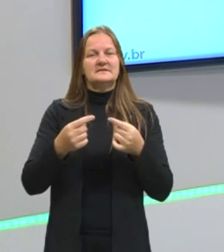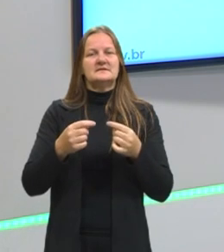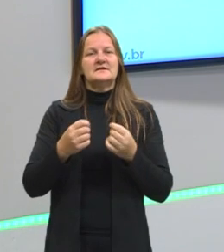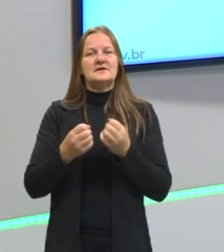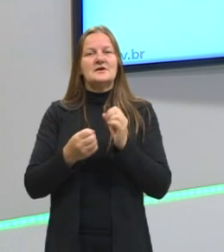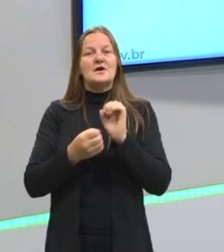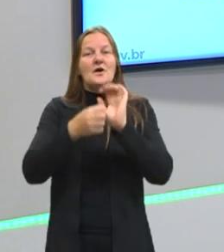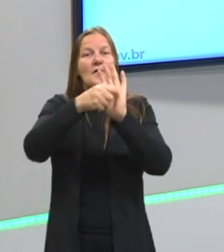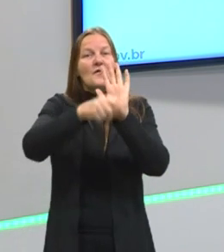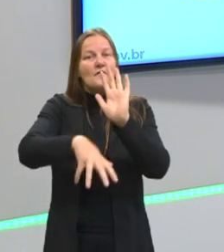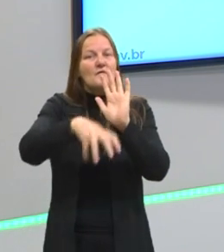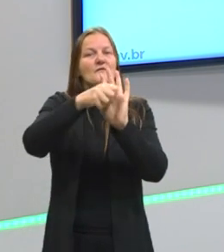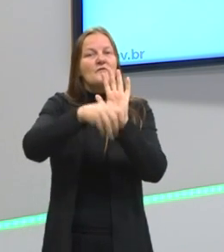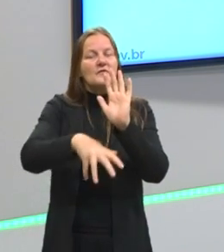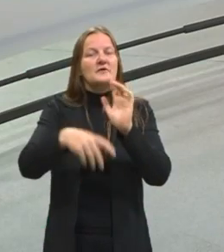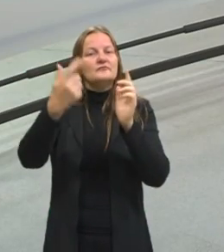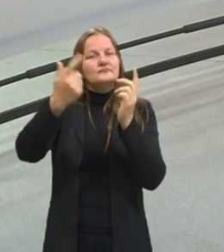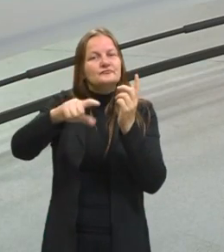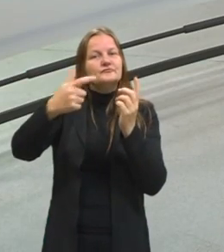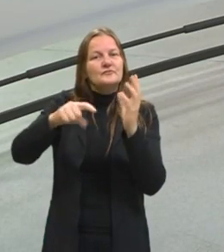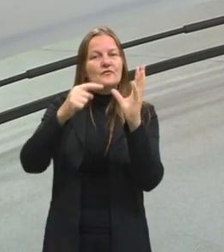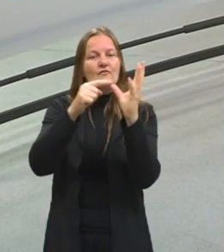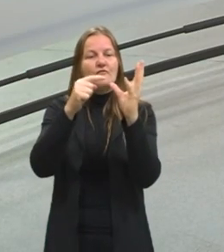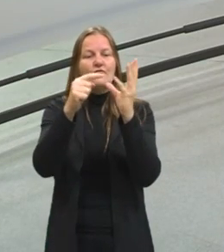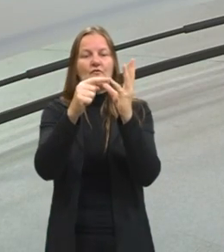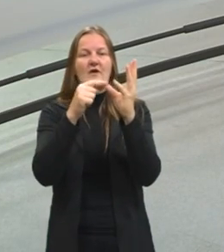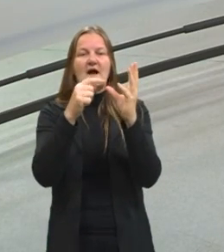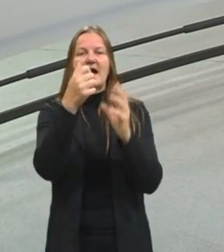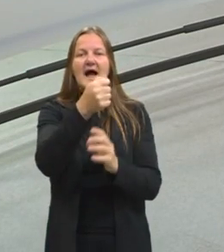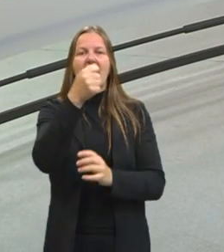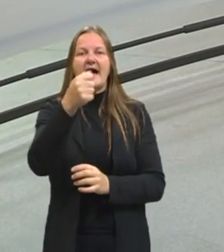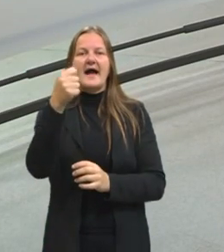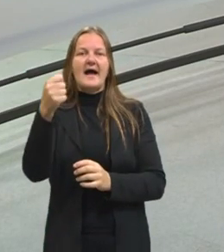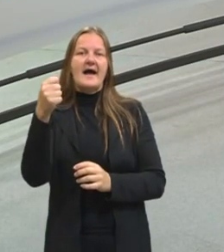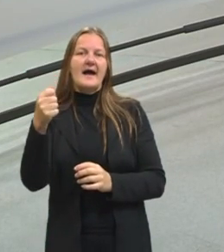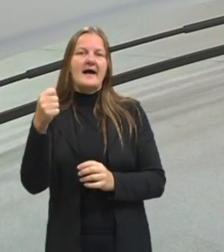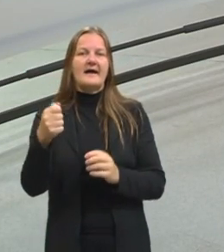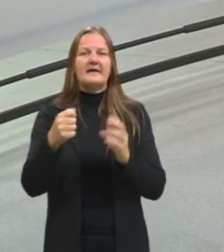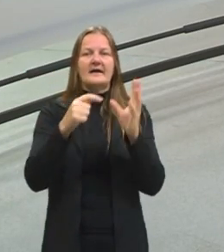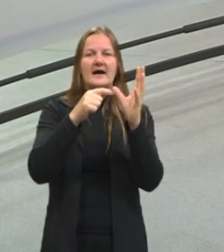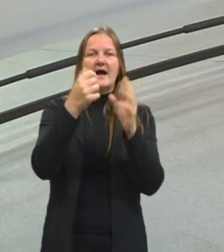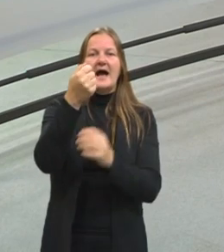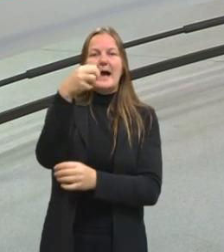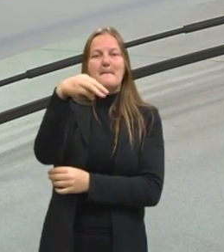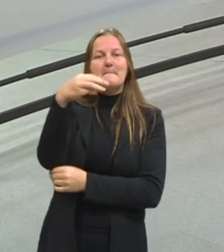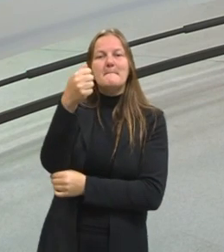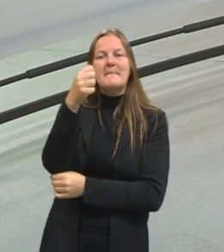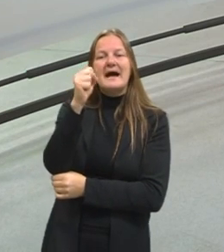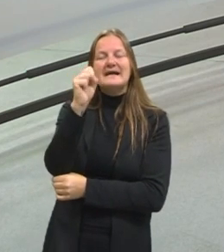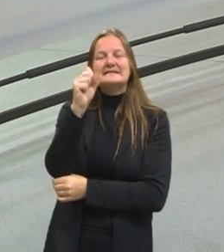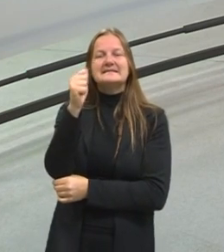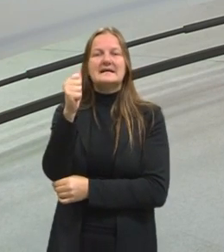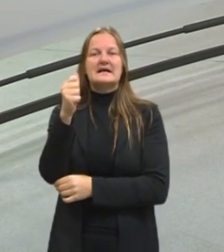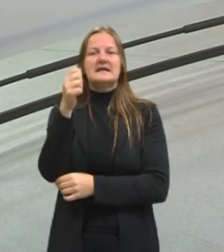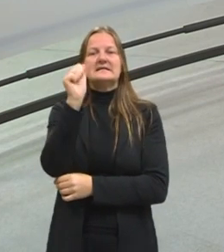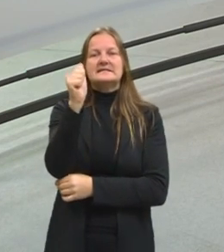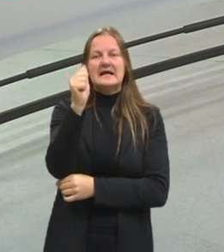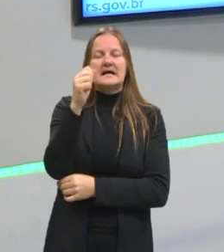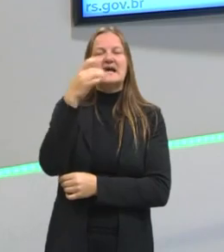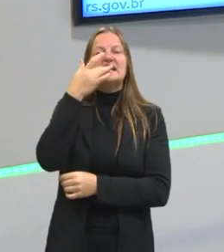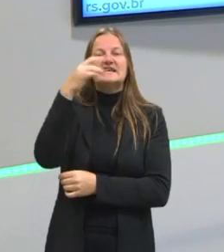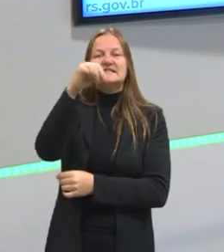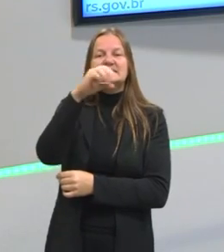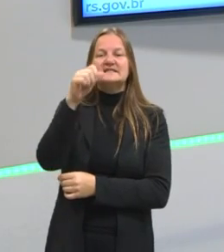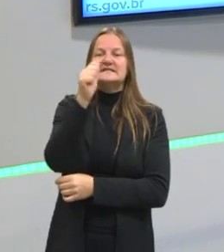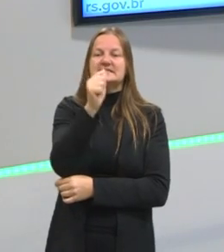linguagem aqui vai se dar pela repetição desse som da letra A. A, massa, sã, salga,